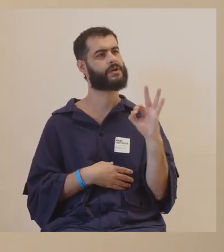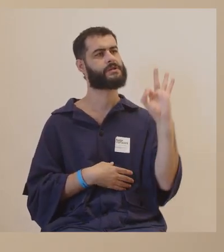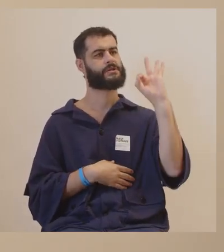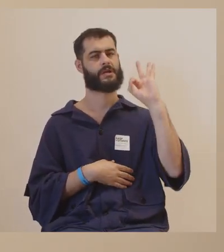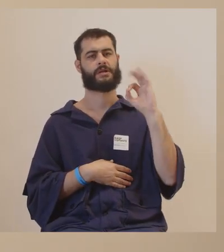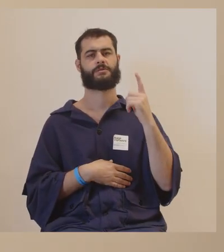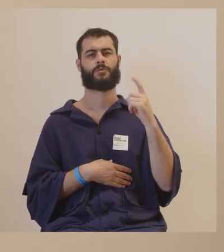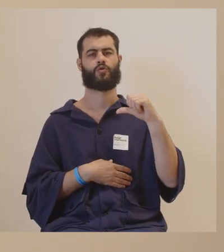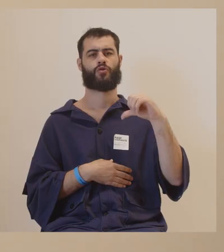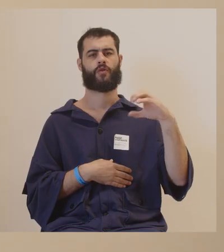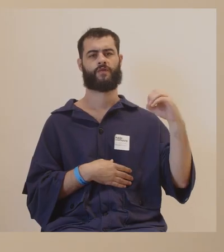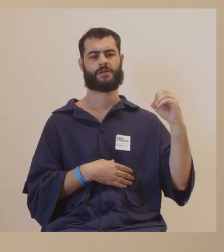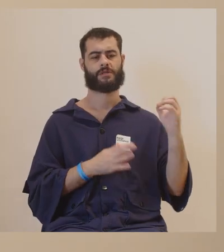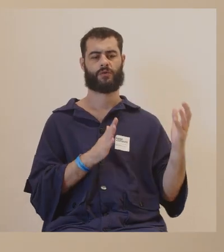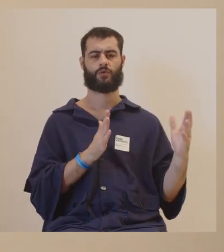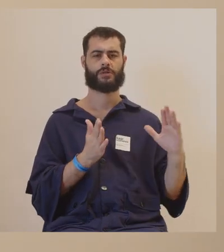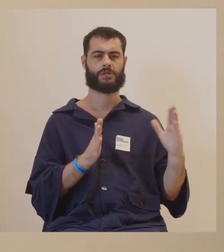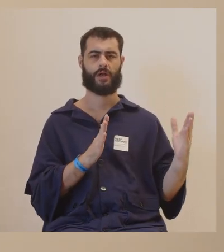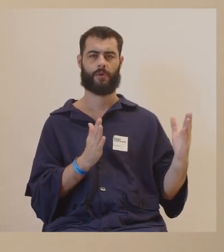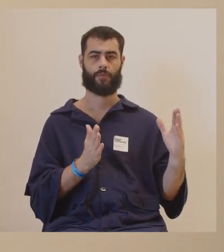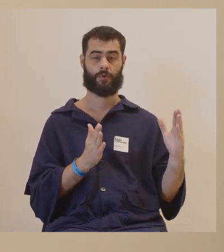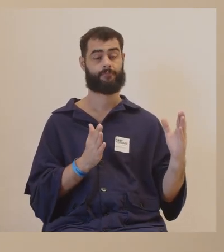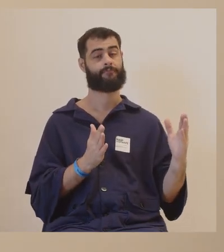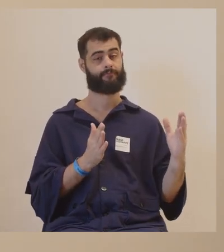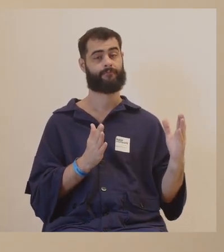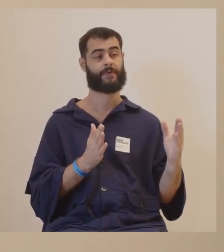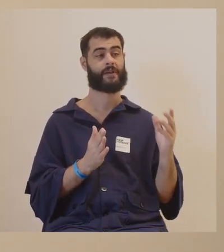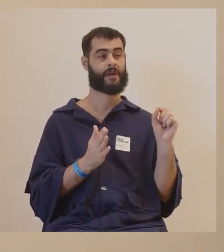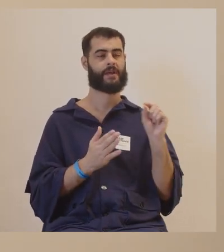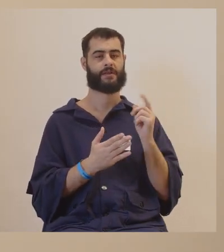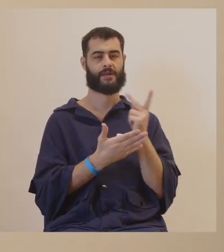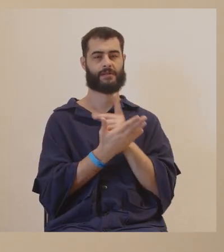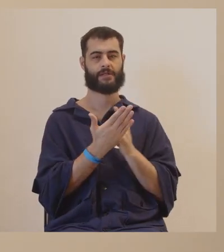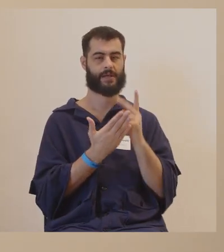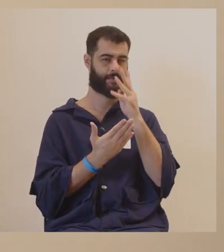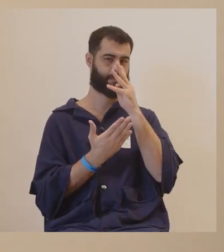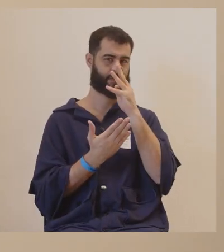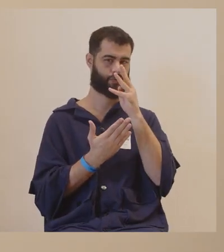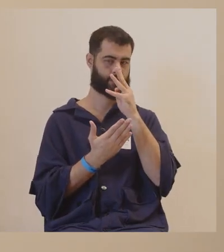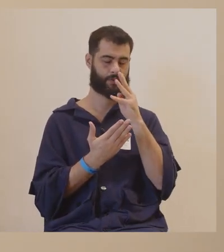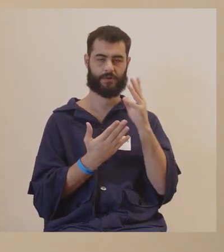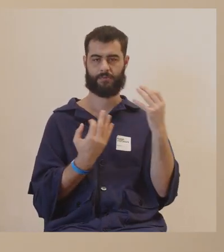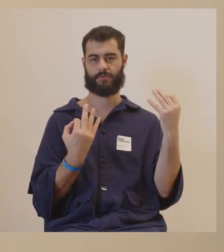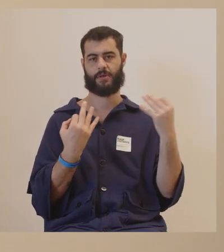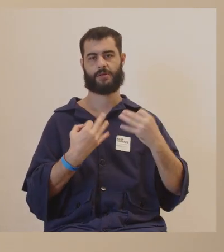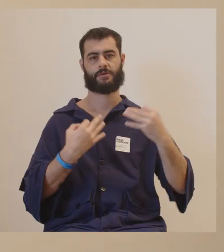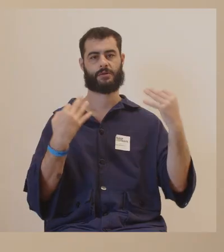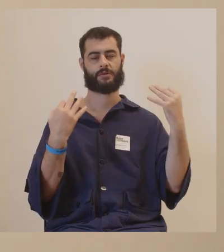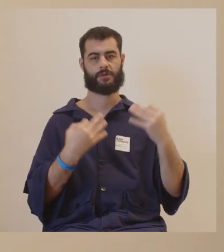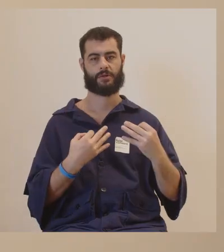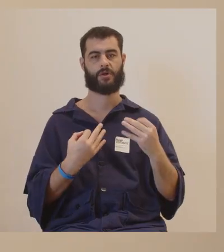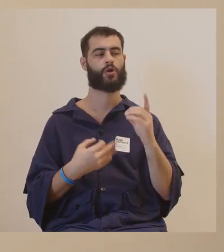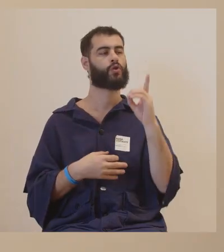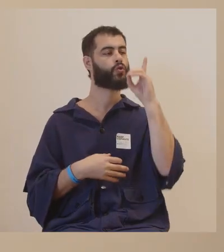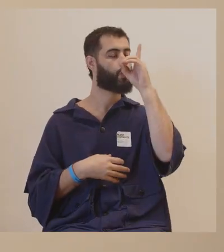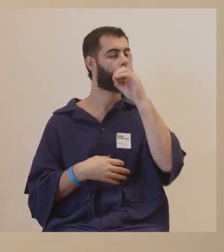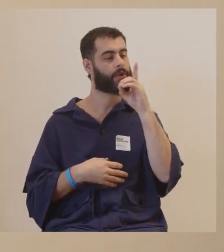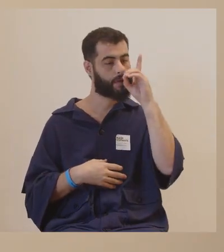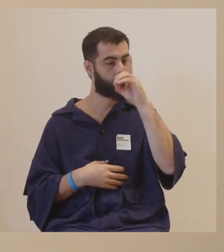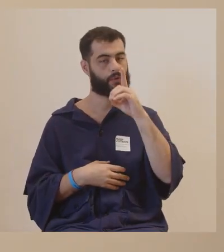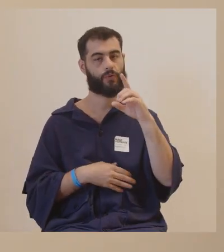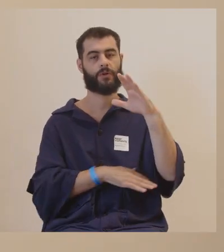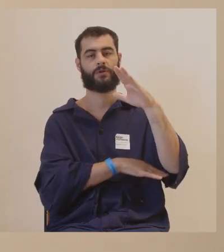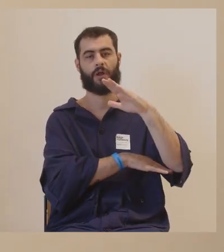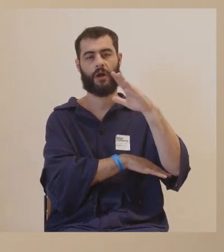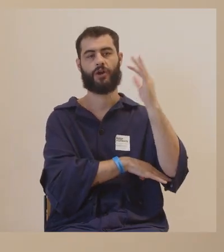Os impressionistas são particularmente excelentes nisso, alcançando o ápice de sua arte quando pintam nossos domingos franceses,